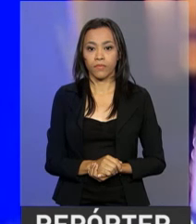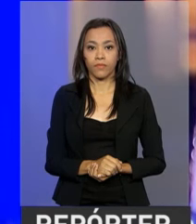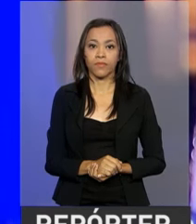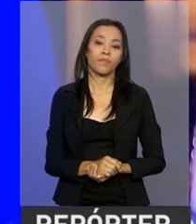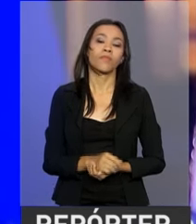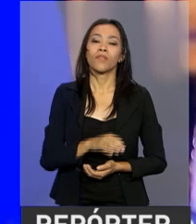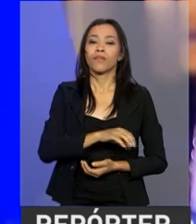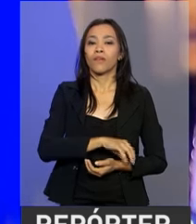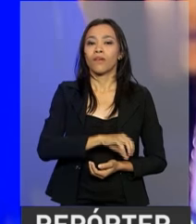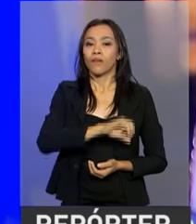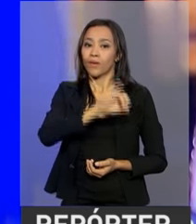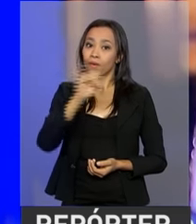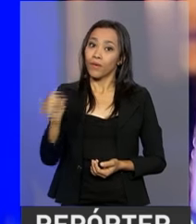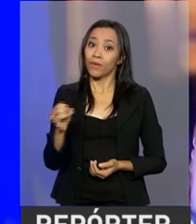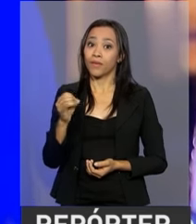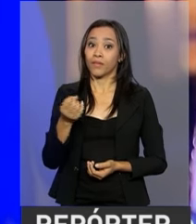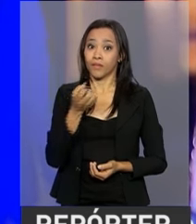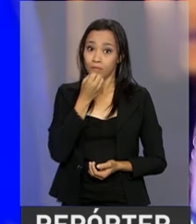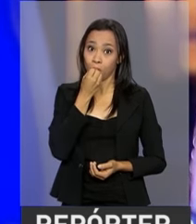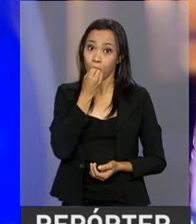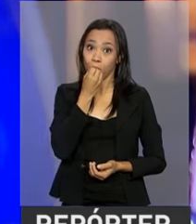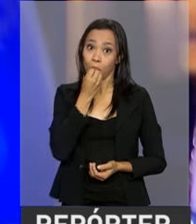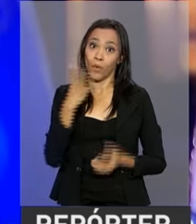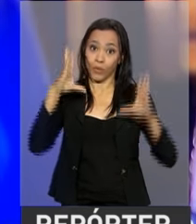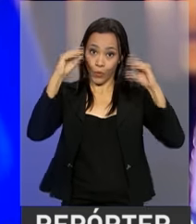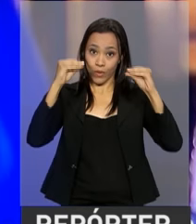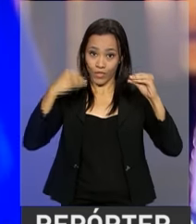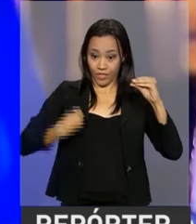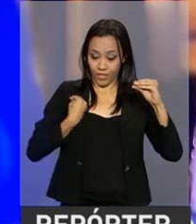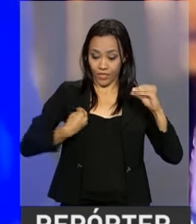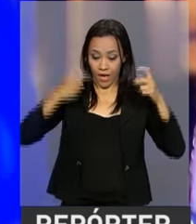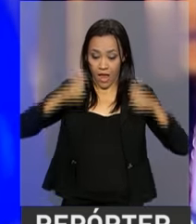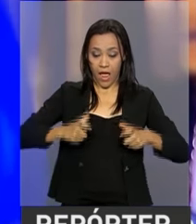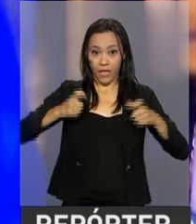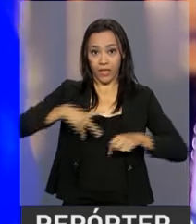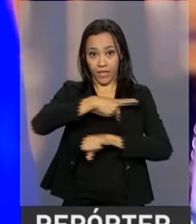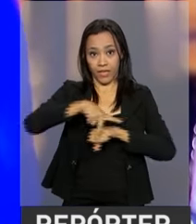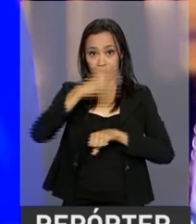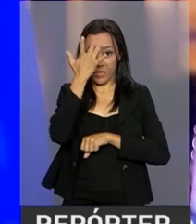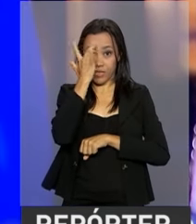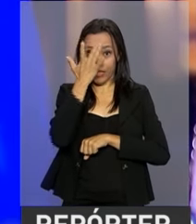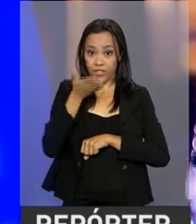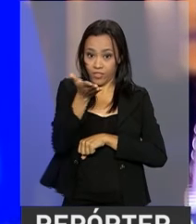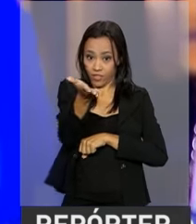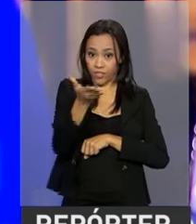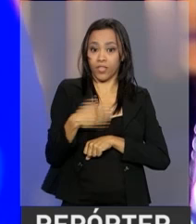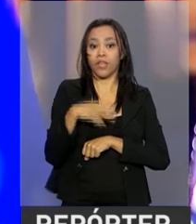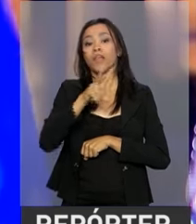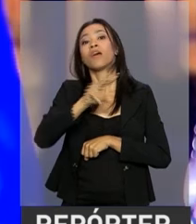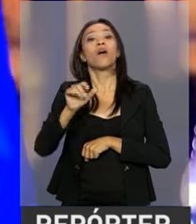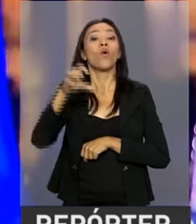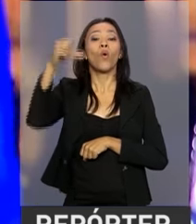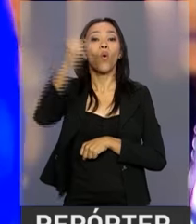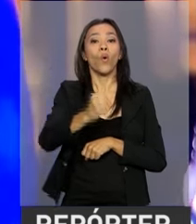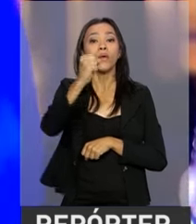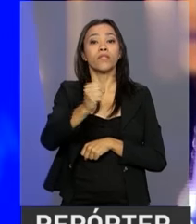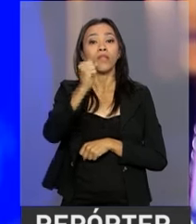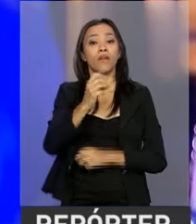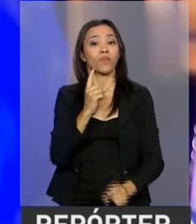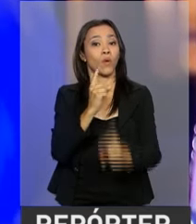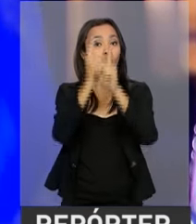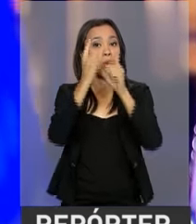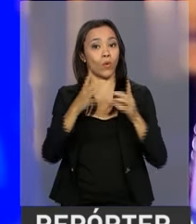Olá, bom dia. Aliás, boa noite para nós que estamos aqui na cidade de Goa, na Índia, onde acontece a 8ª cúpula dos